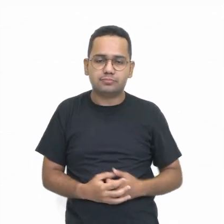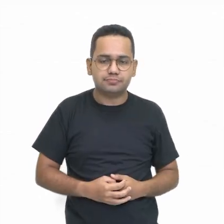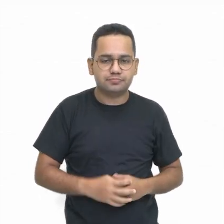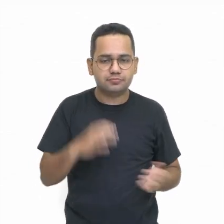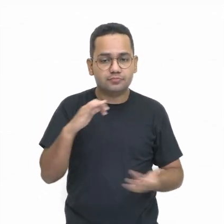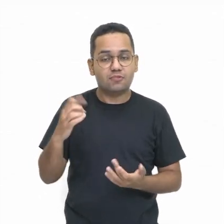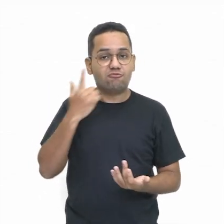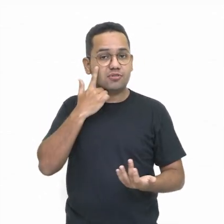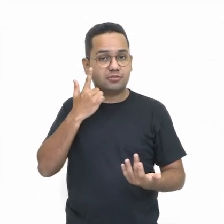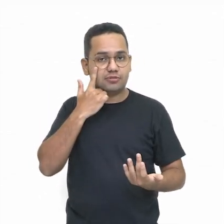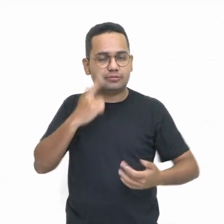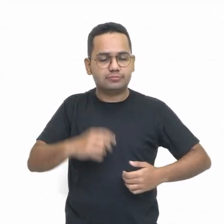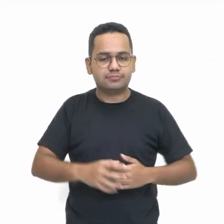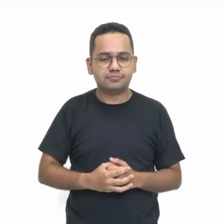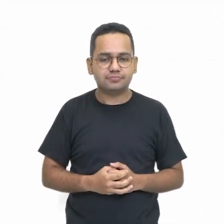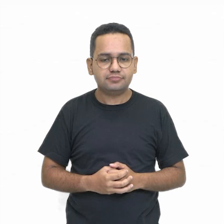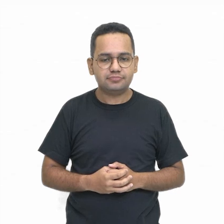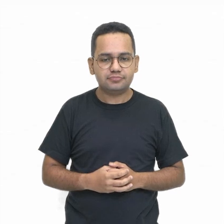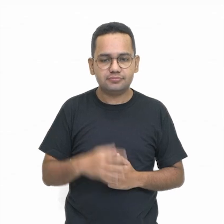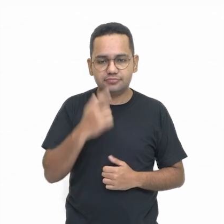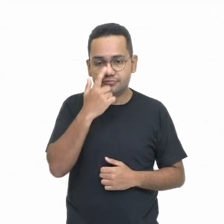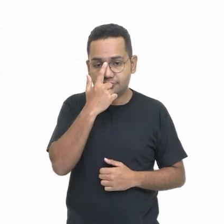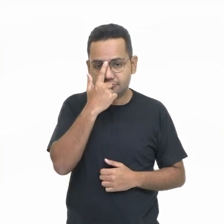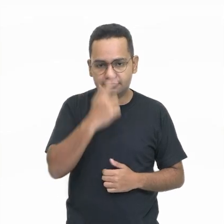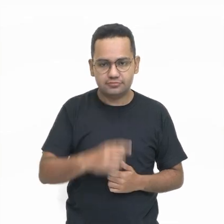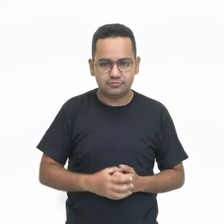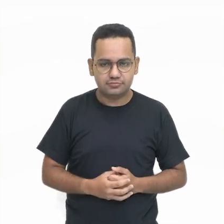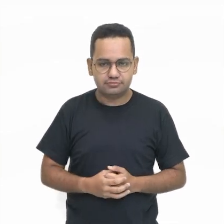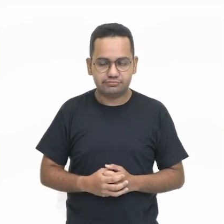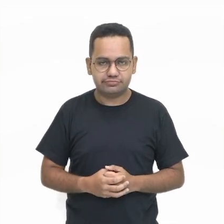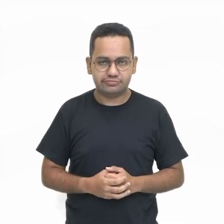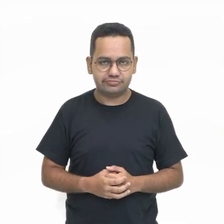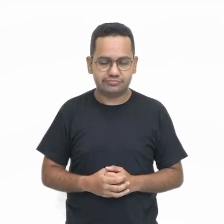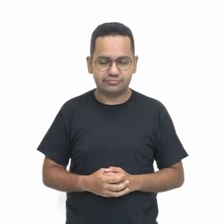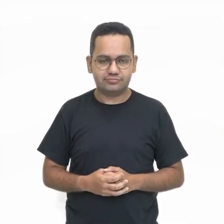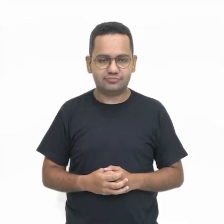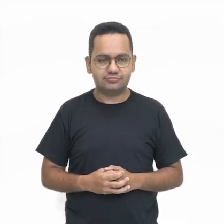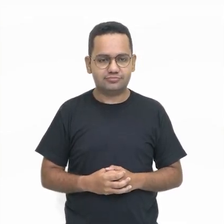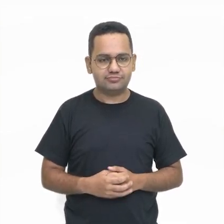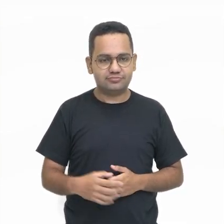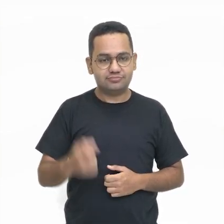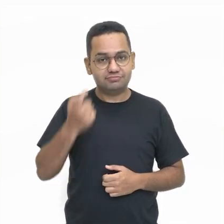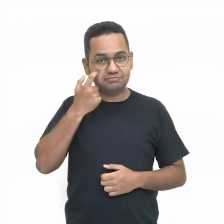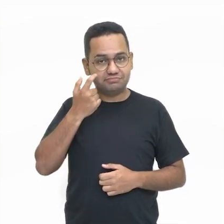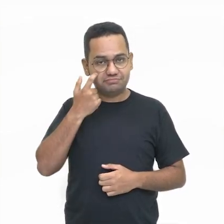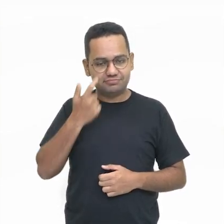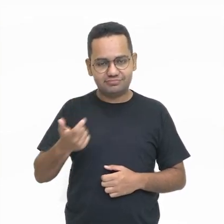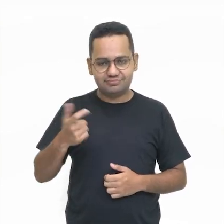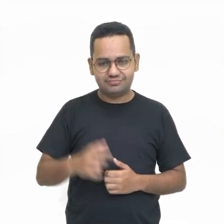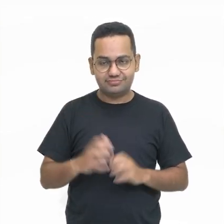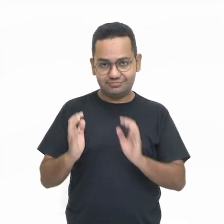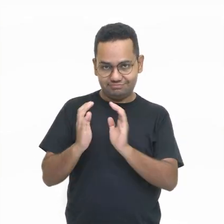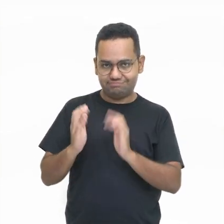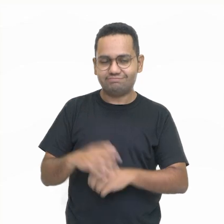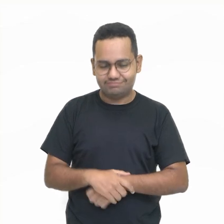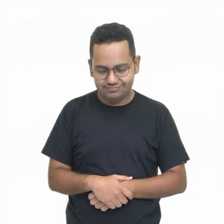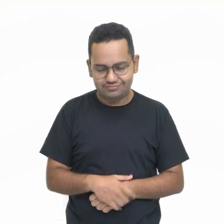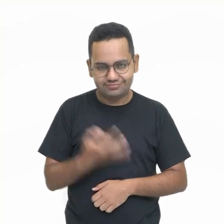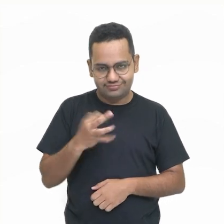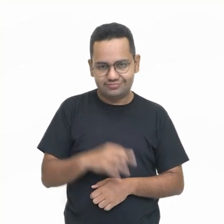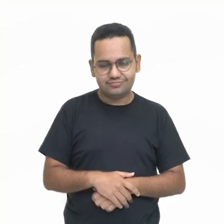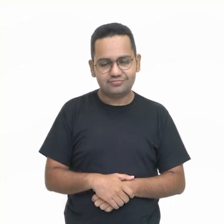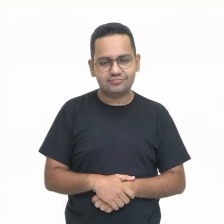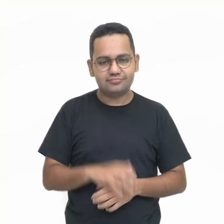nossa imagem, nós temos aí a imagem dessa bomba de sódio e potássio que